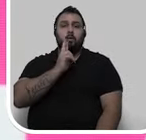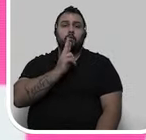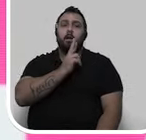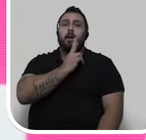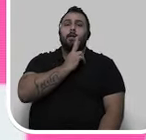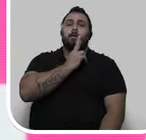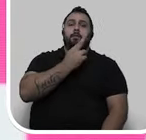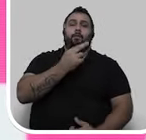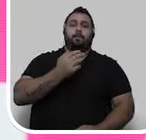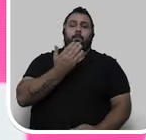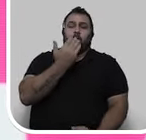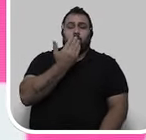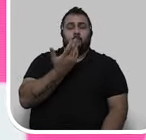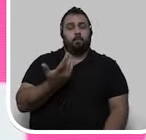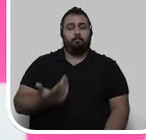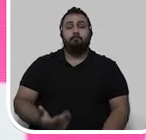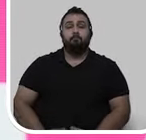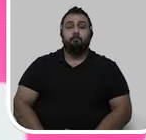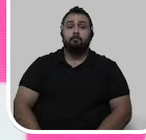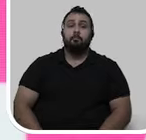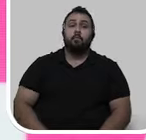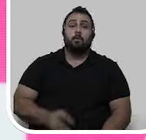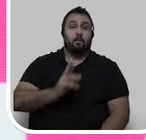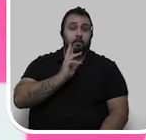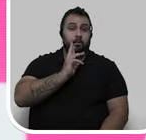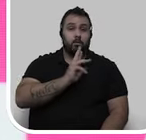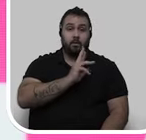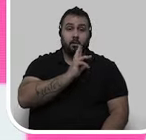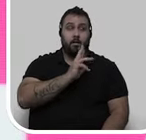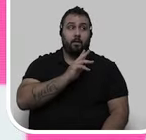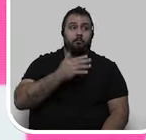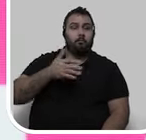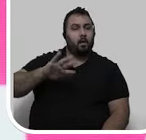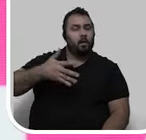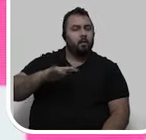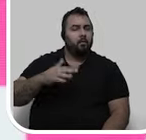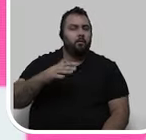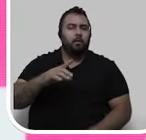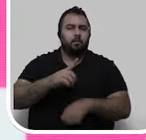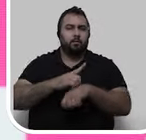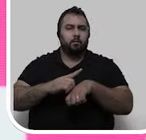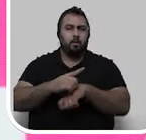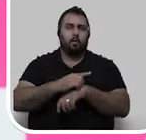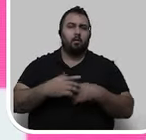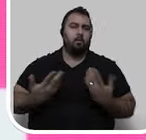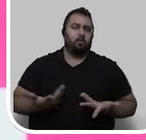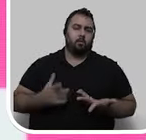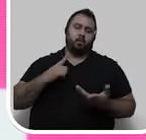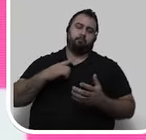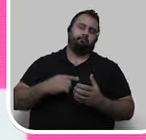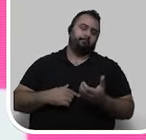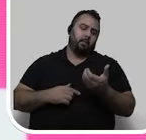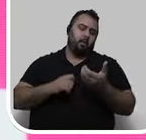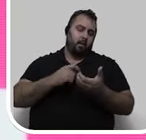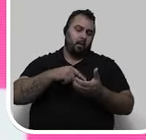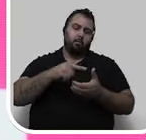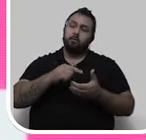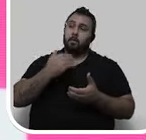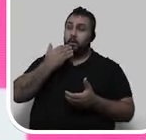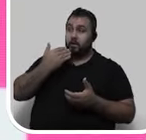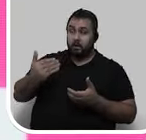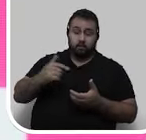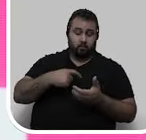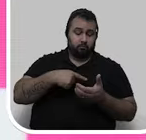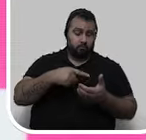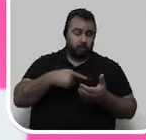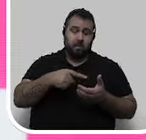jantar, e o restaurante está semi-digitalizado, porque o cara tem agora um celular, e ele vai lá tirar o pedido e ele anota no